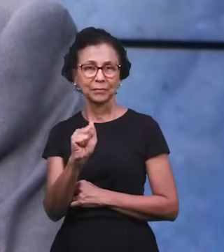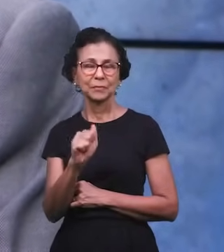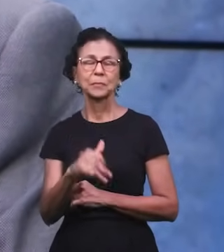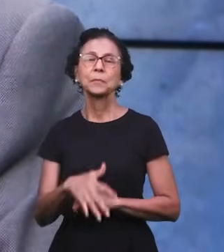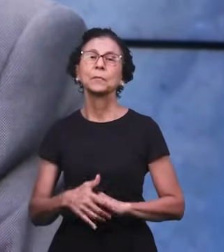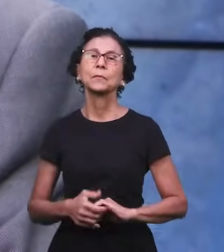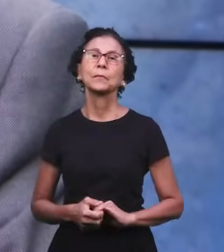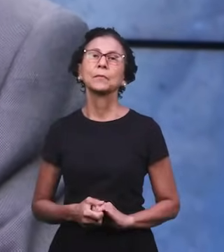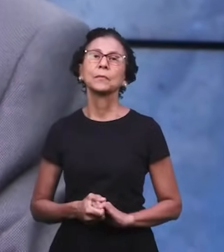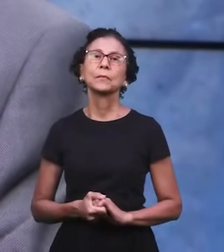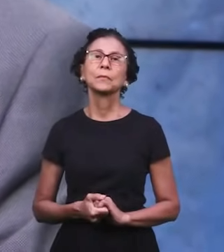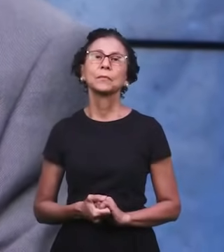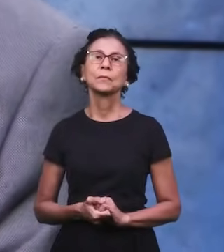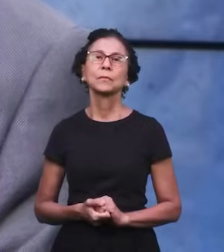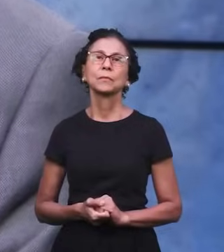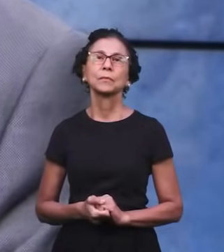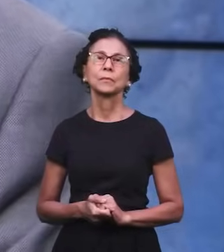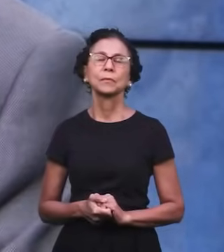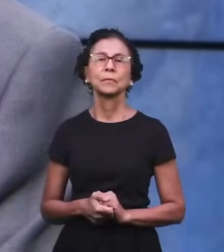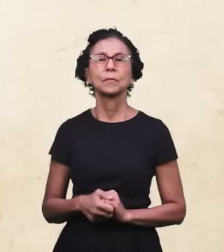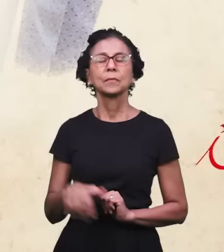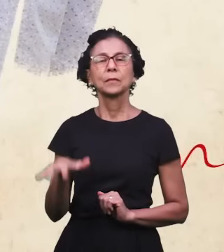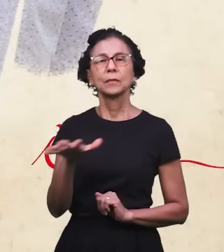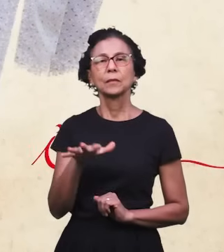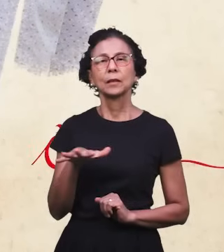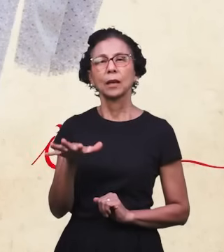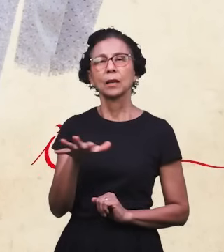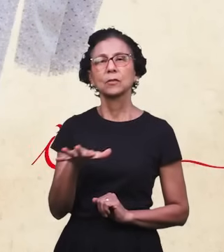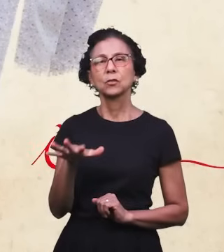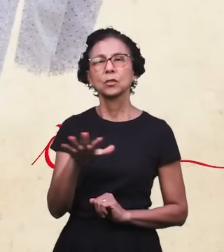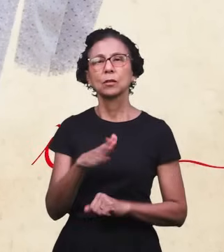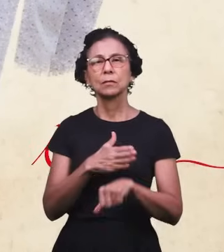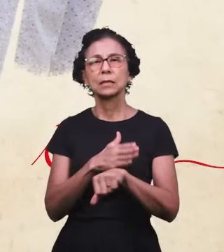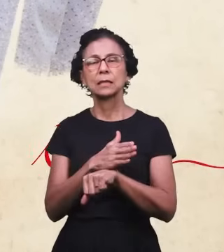fazer para o pastor Fernando. Então, fala, jovem.